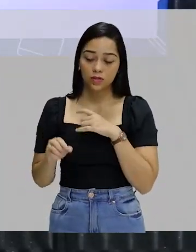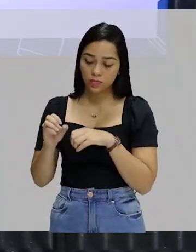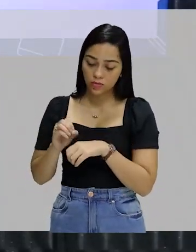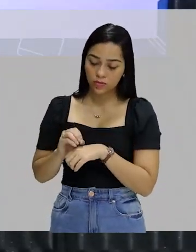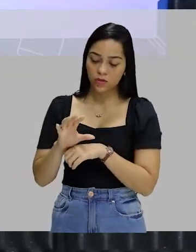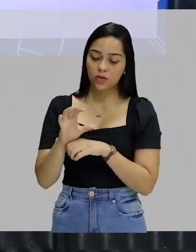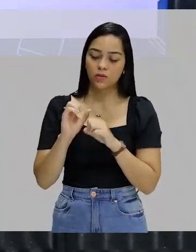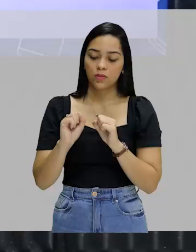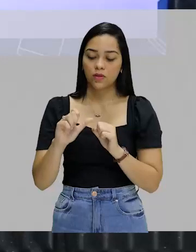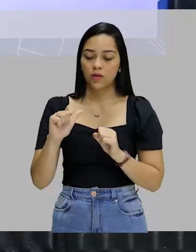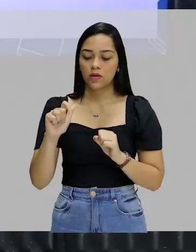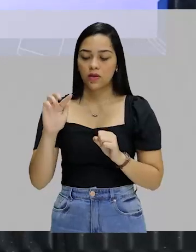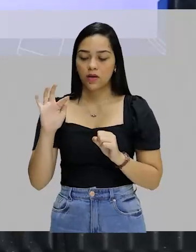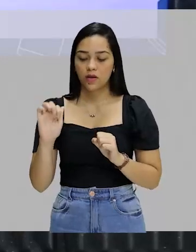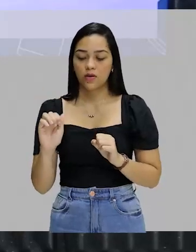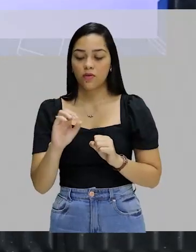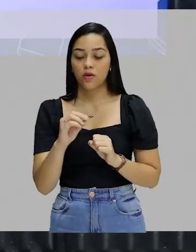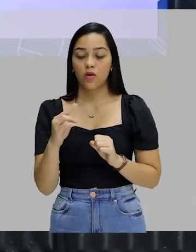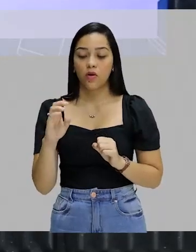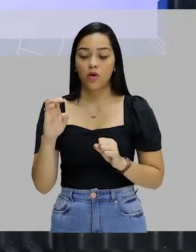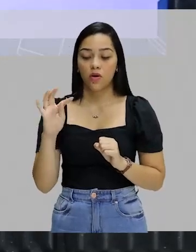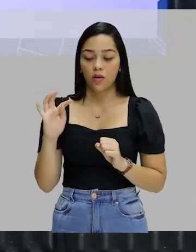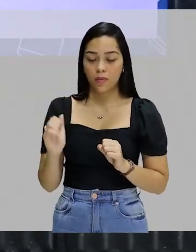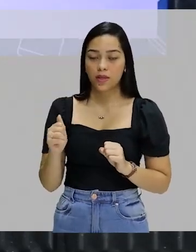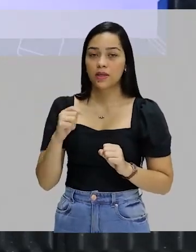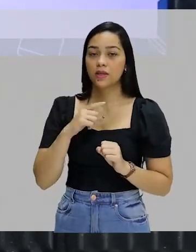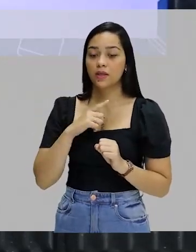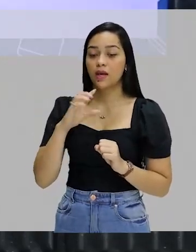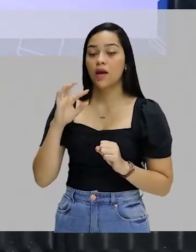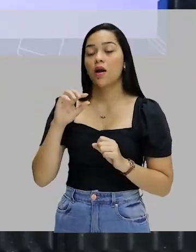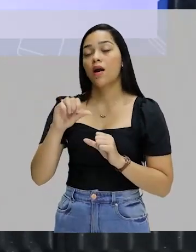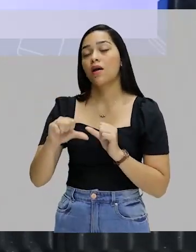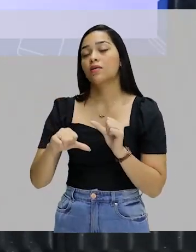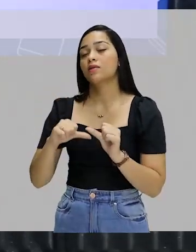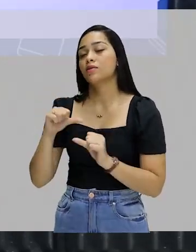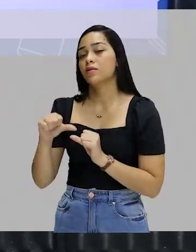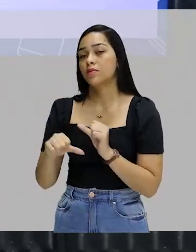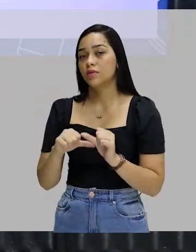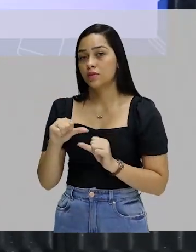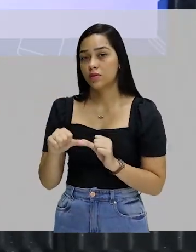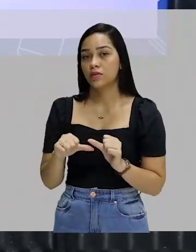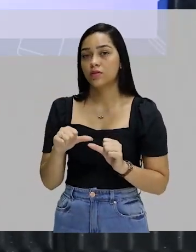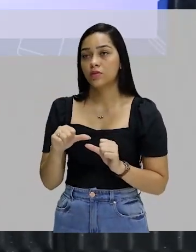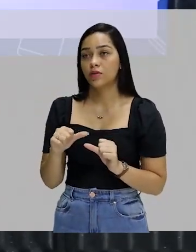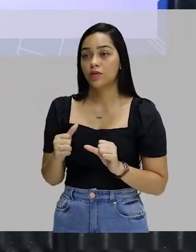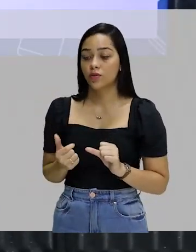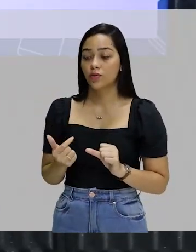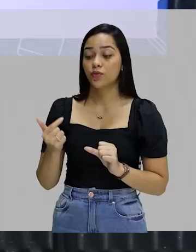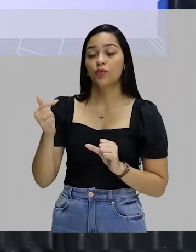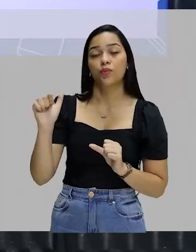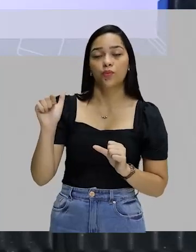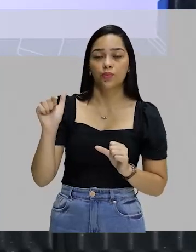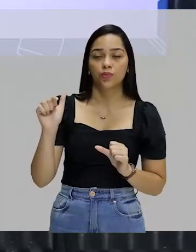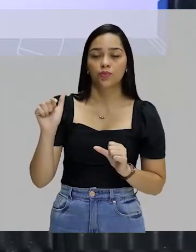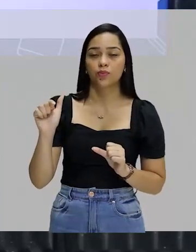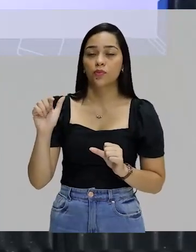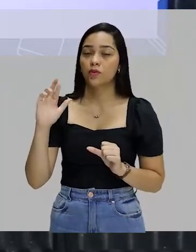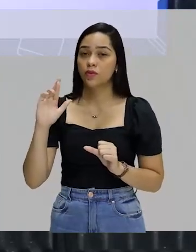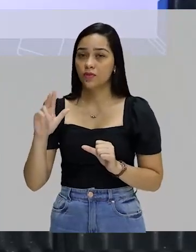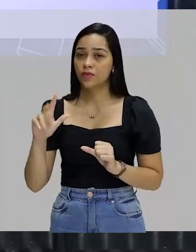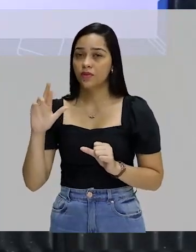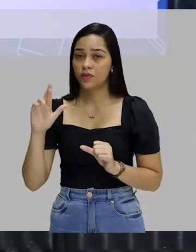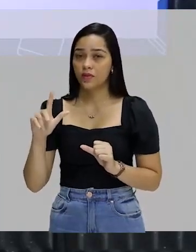partícula, que pode ser alfa ou beta, nós vamos ter a transmutação. O elemento vai se transformar em um outro